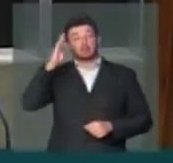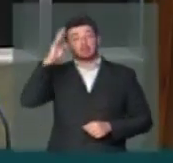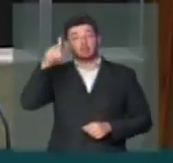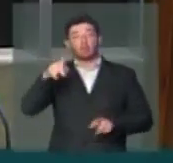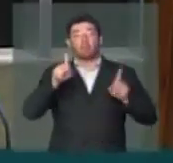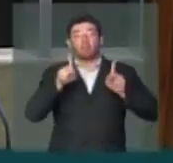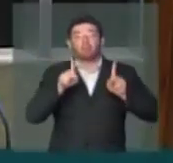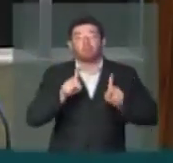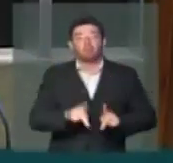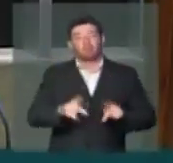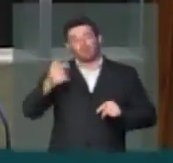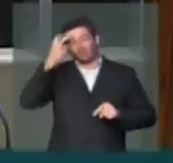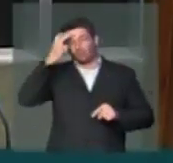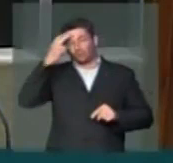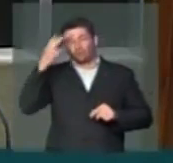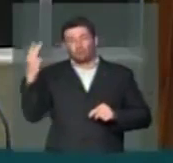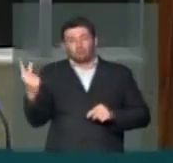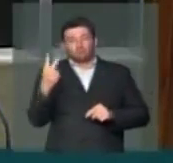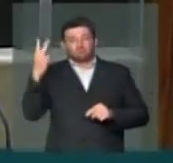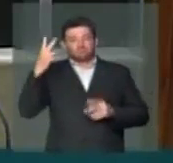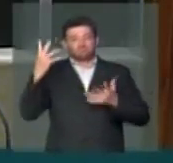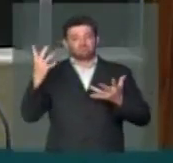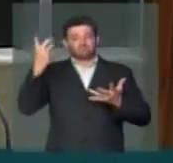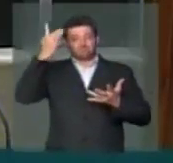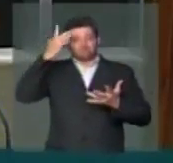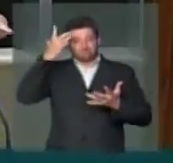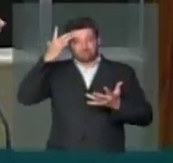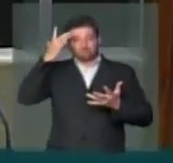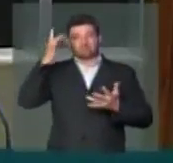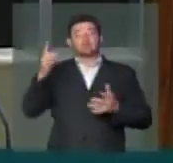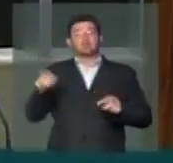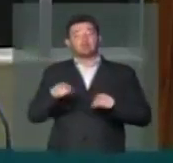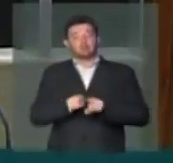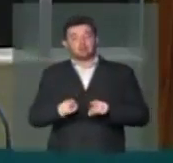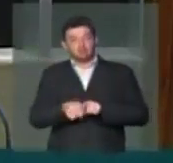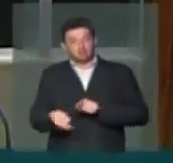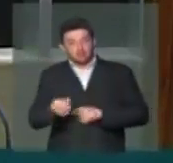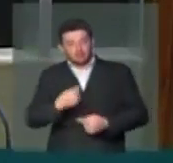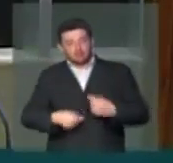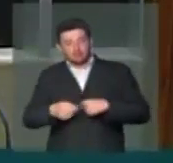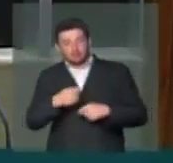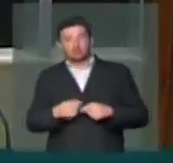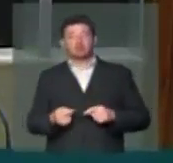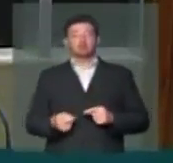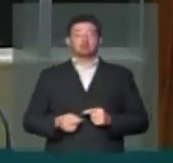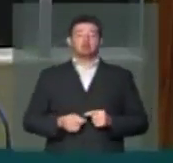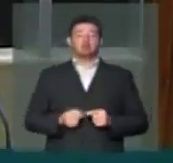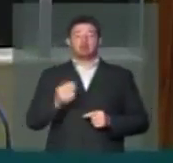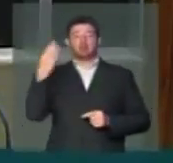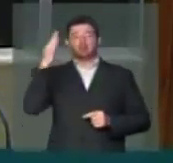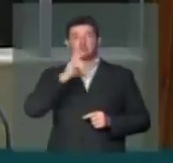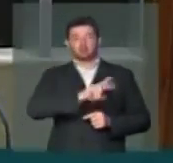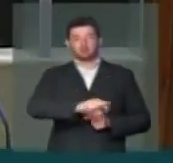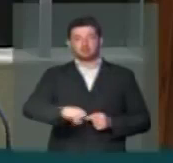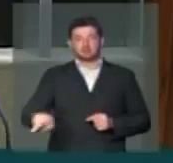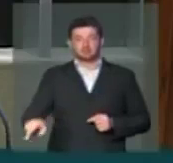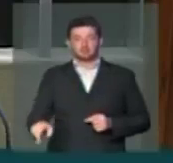gente, tem uma riqueza não só cultural, como também econômica e de